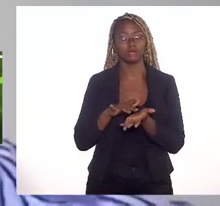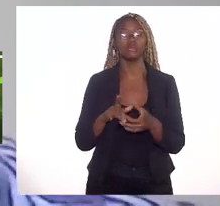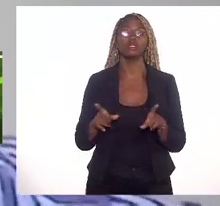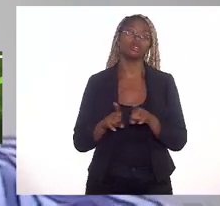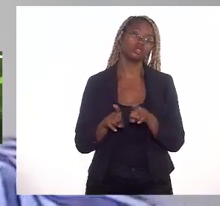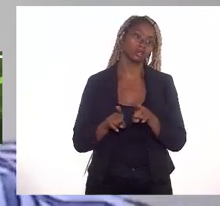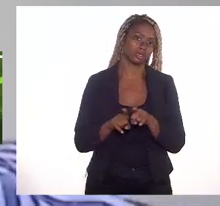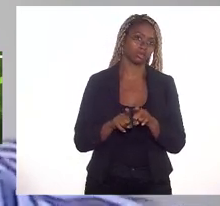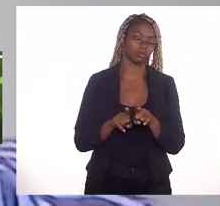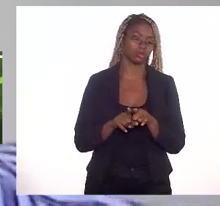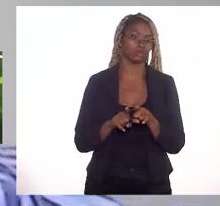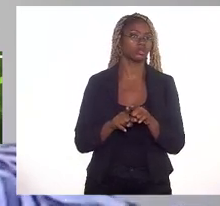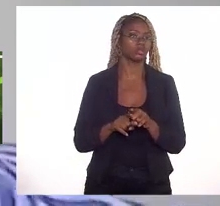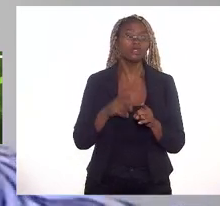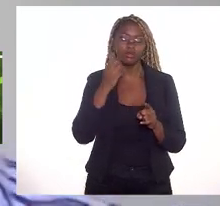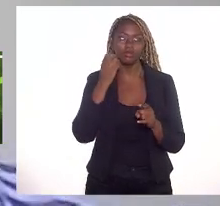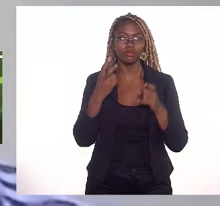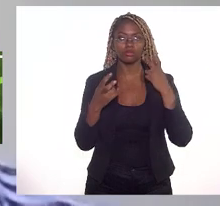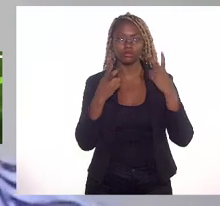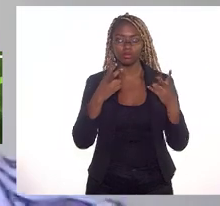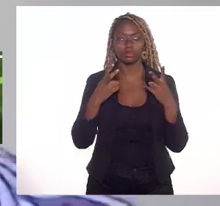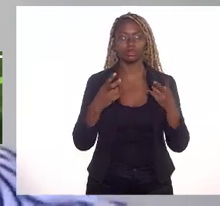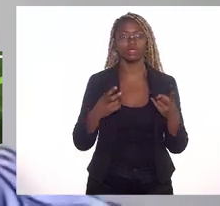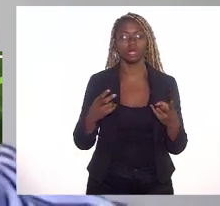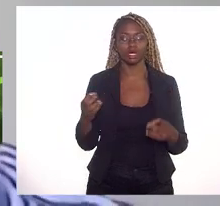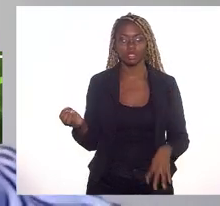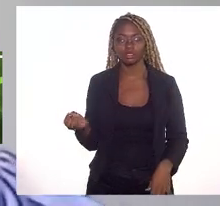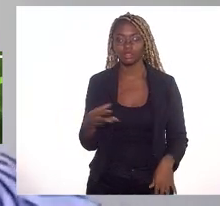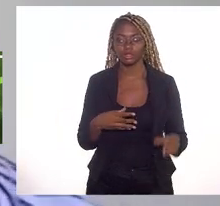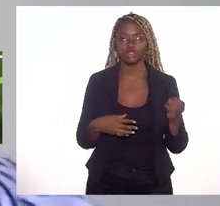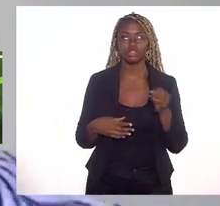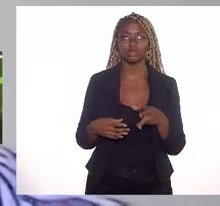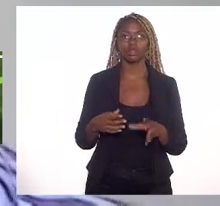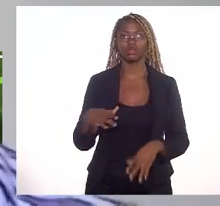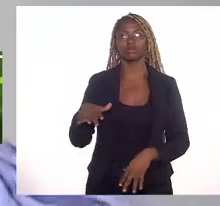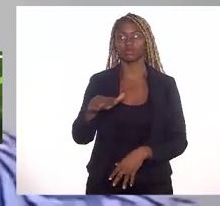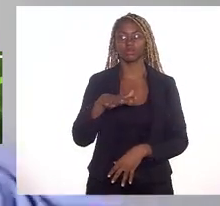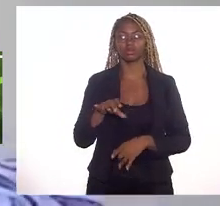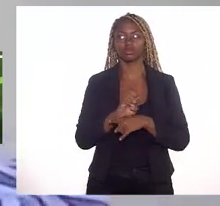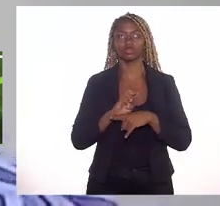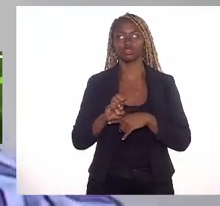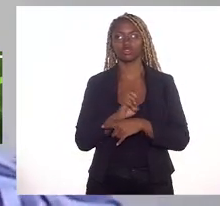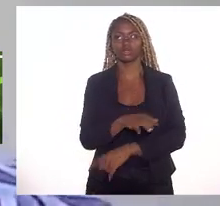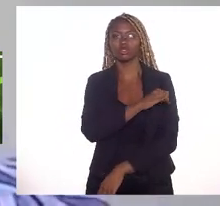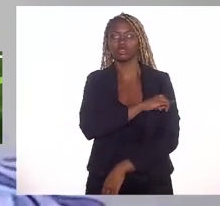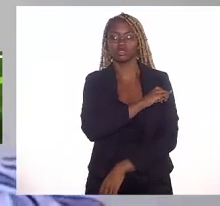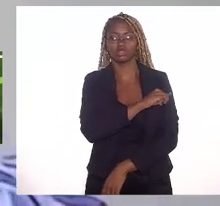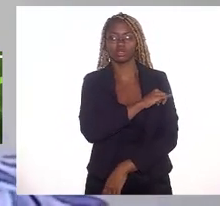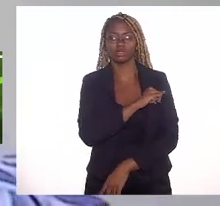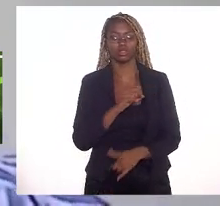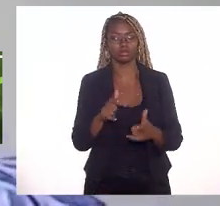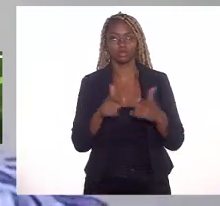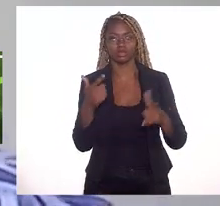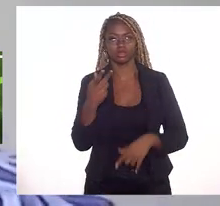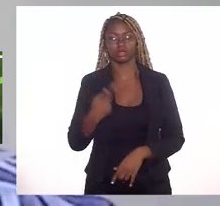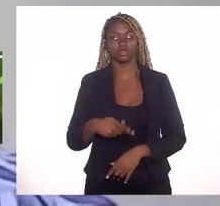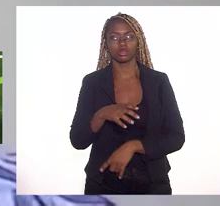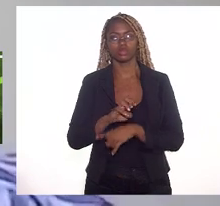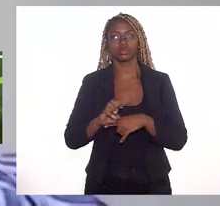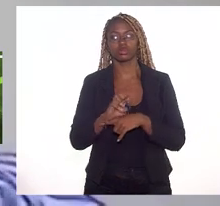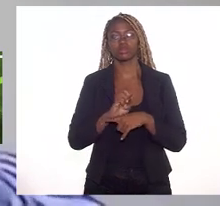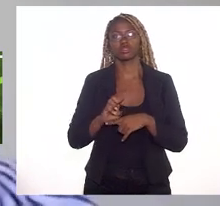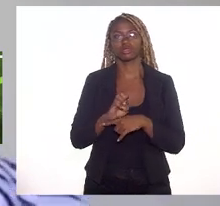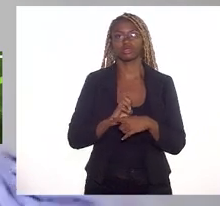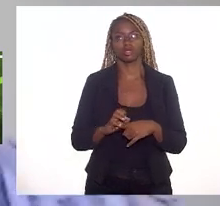assim, a situação atual, né, por parte do Estado do Rio de Janeiro e do Poder Público, de modo geral, aqui no Estado, sobre a